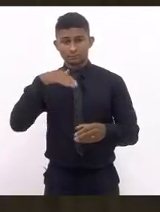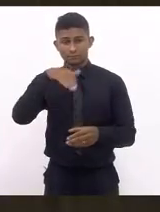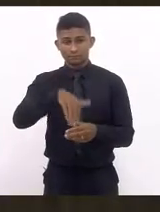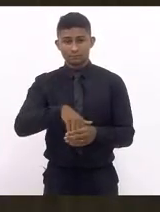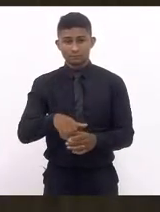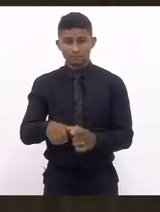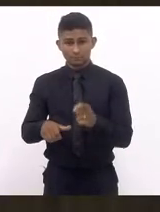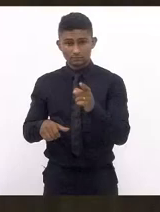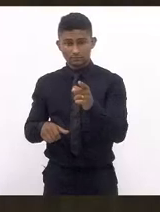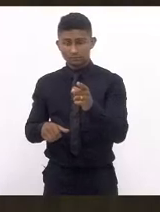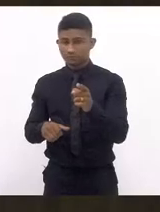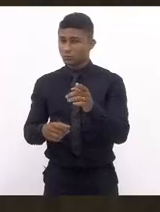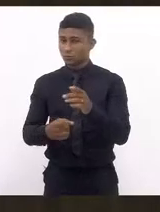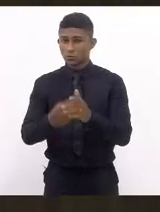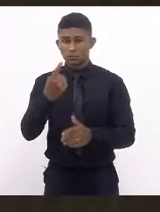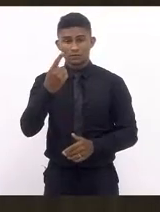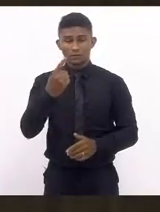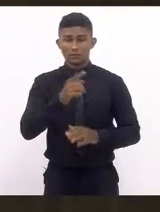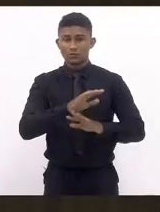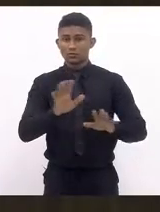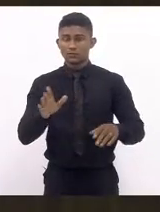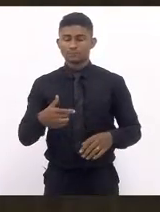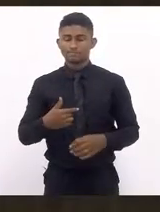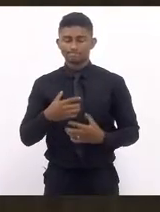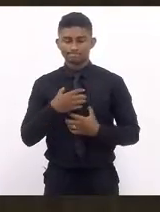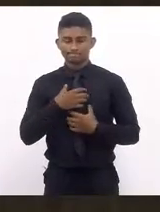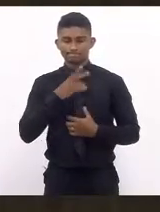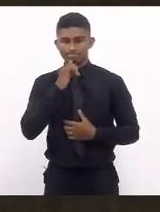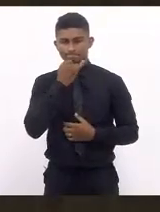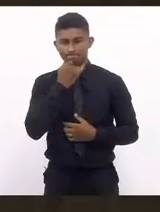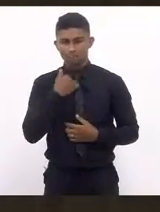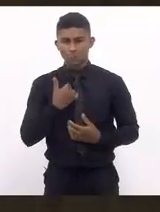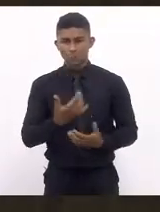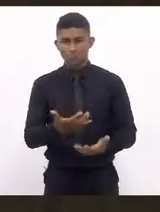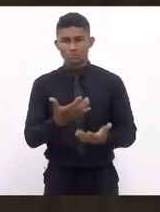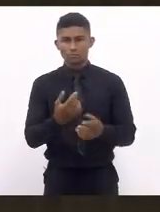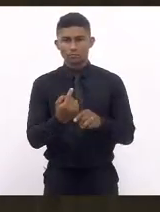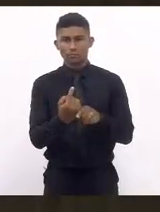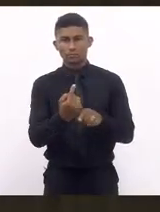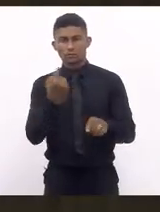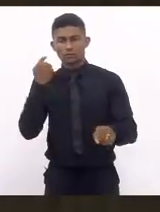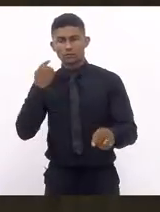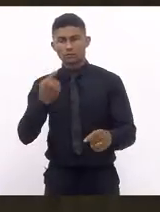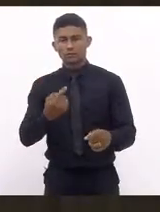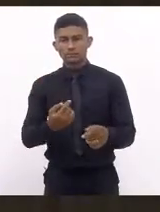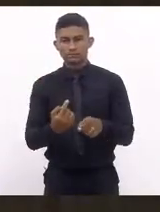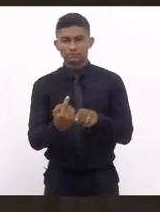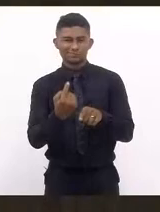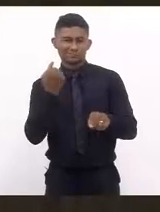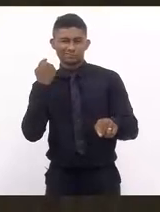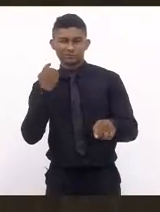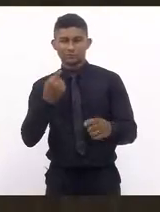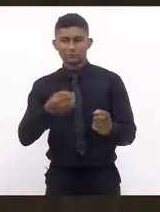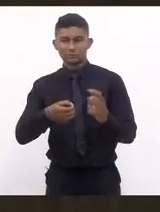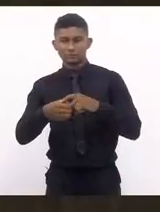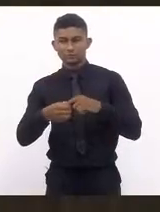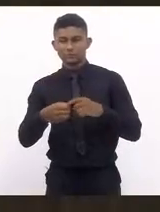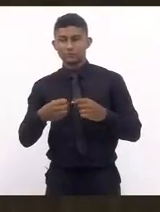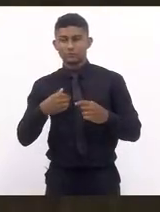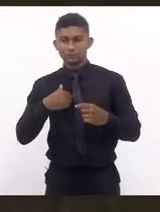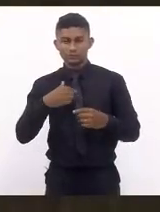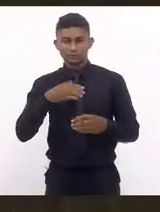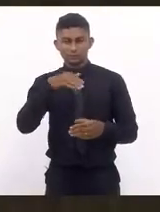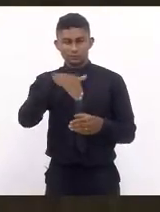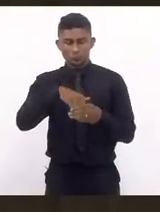seu uma vez Ai que tristeza eu gostaria de voltar no tempo e voltar o meu voto e